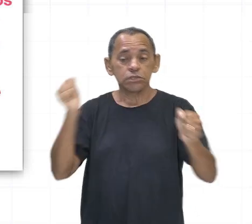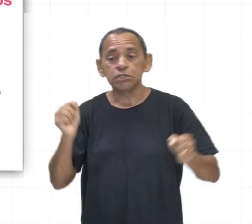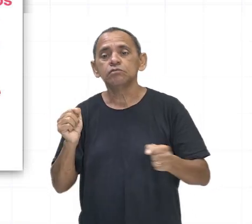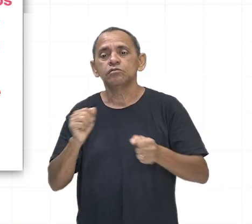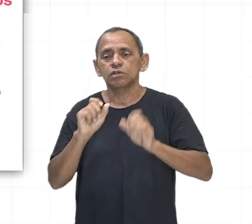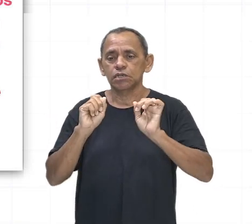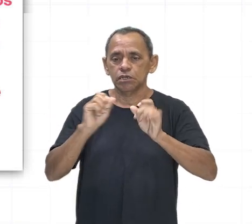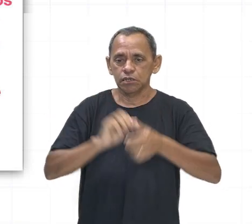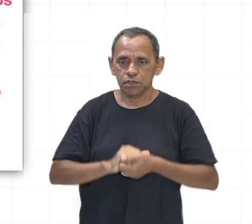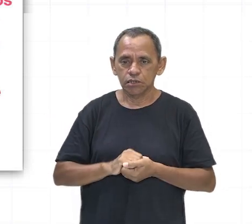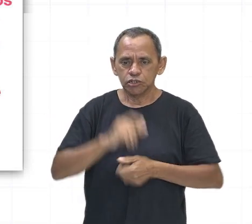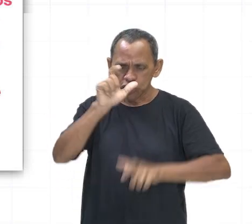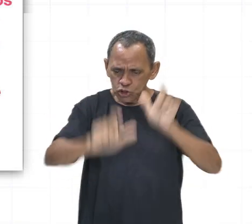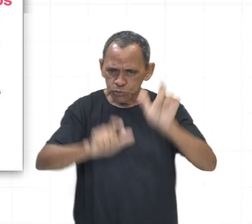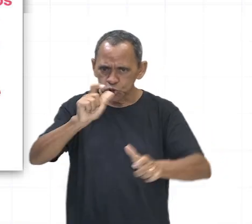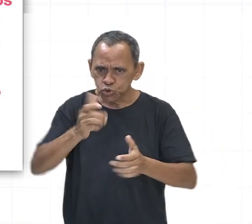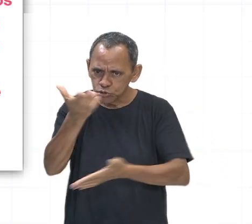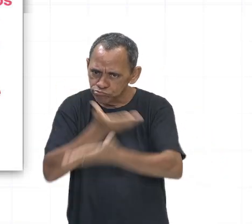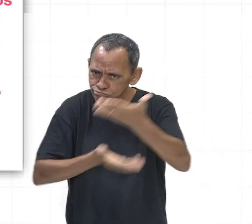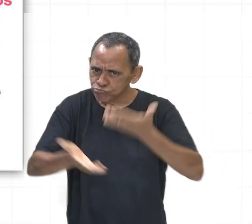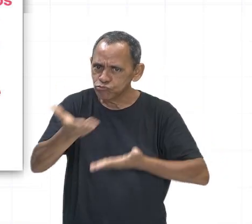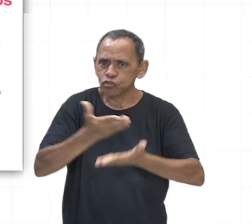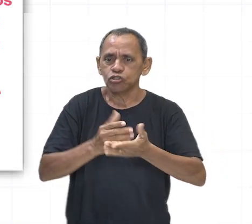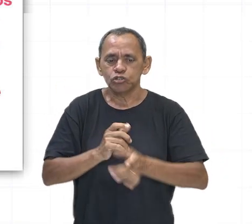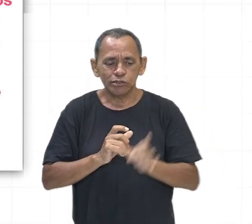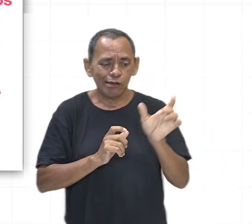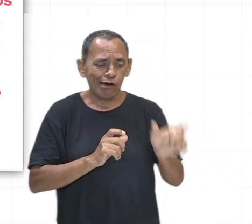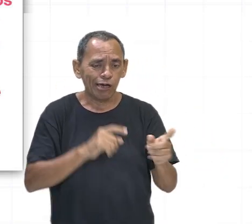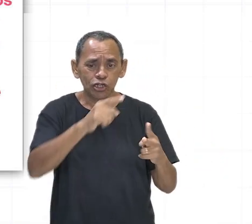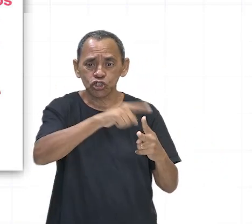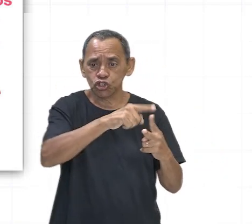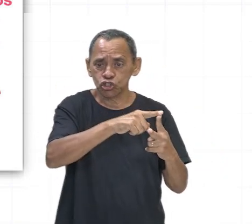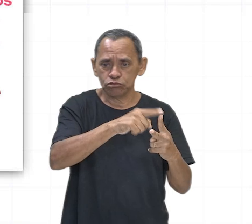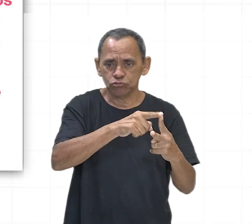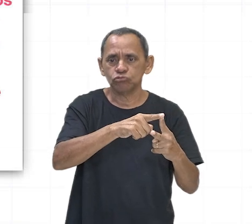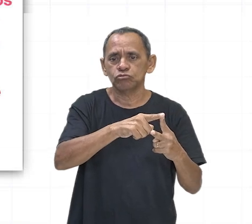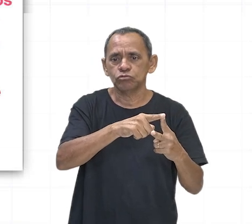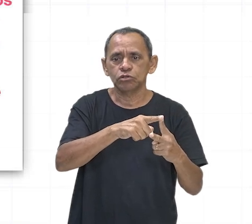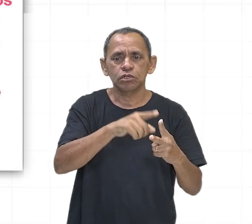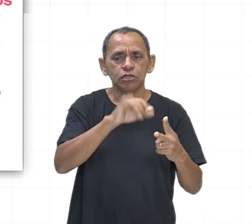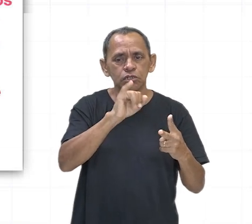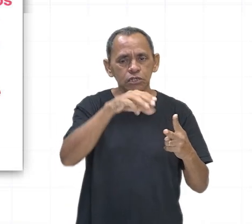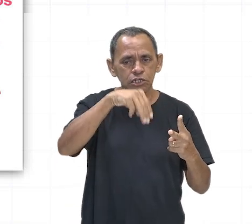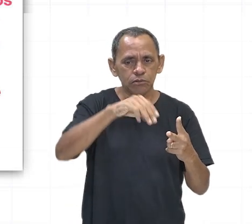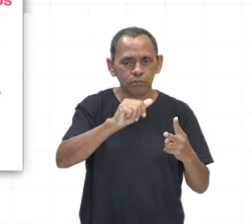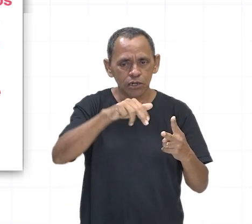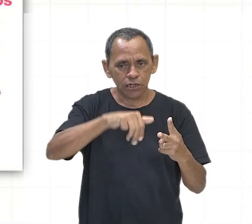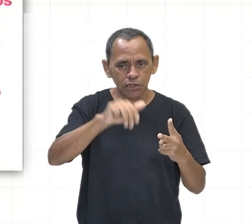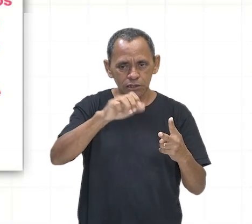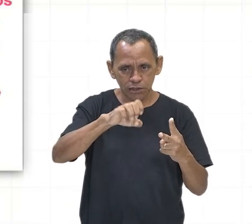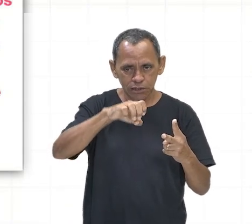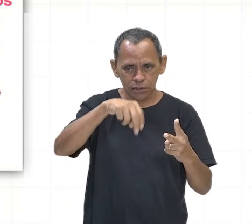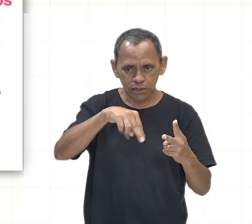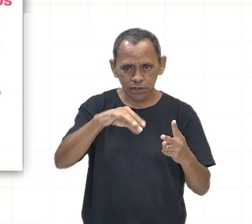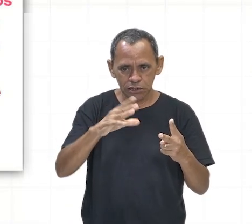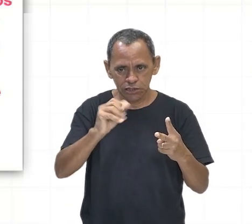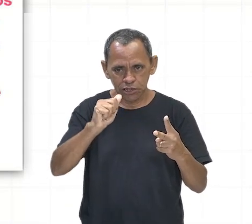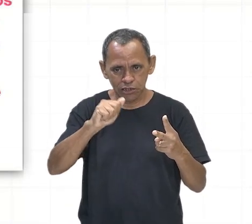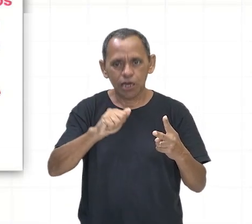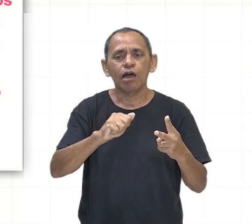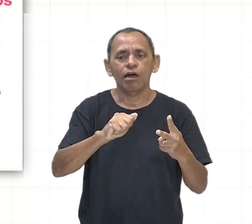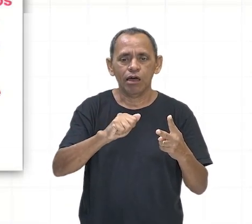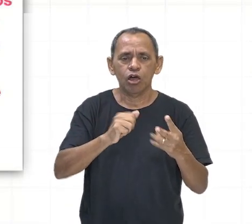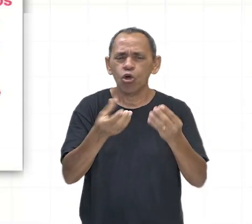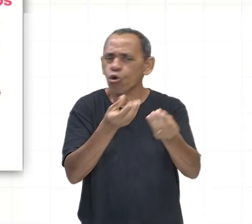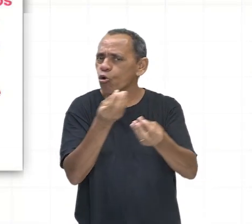dimensões. No terreno da imanência, nós presenciamos a necessidade de mediar